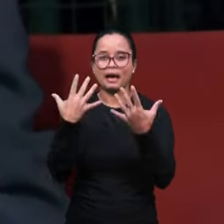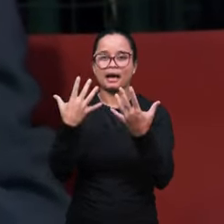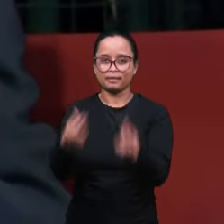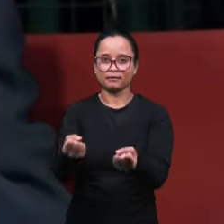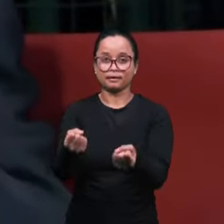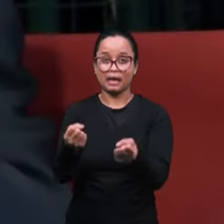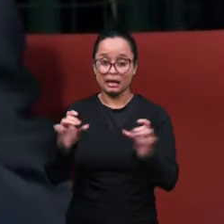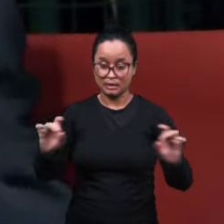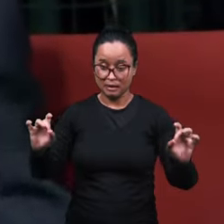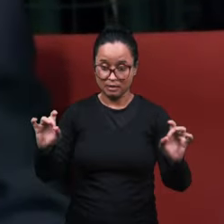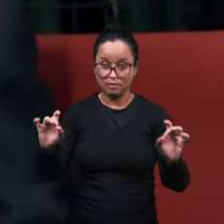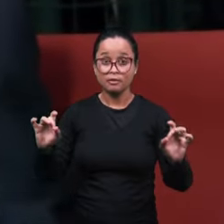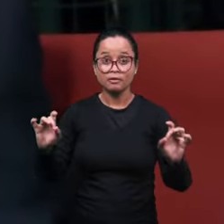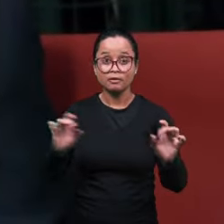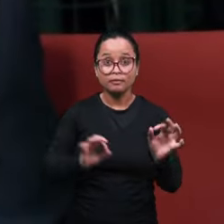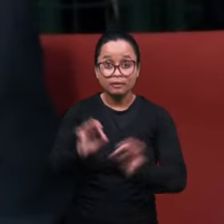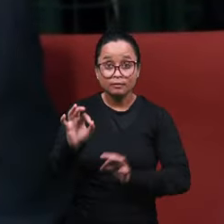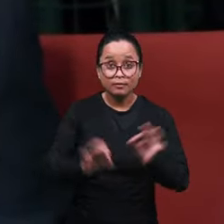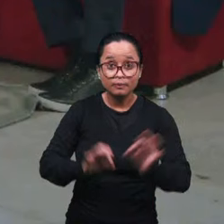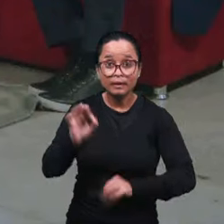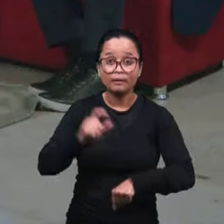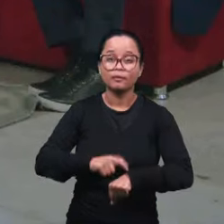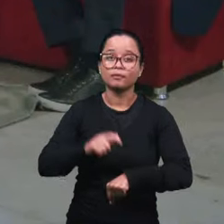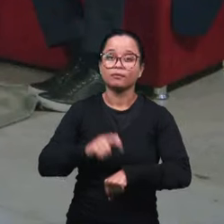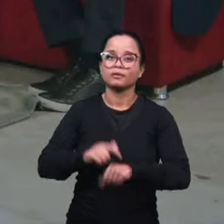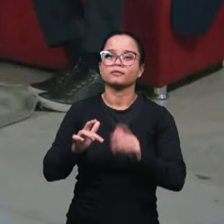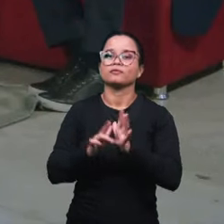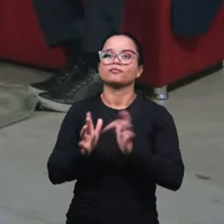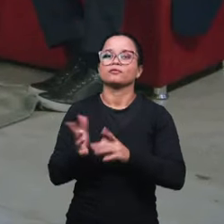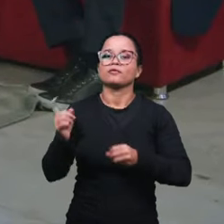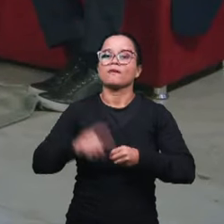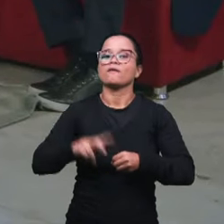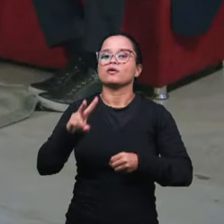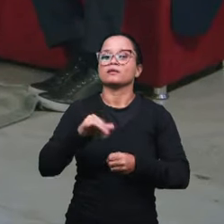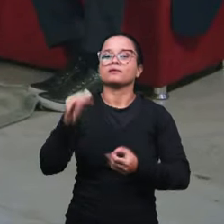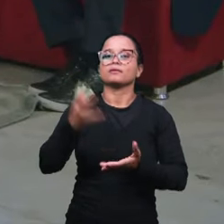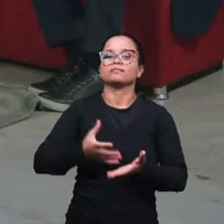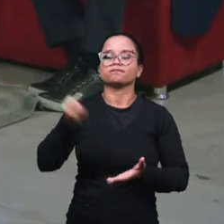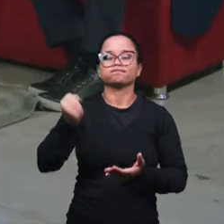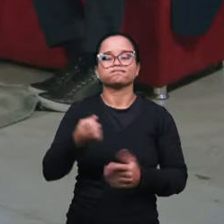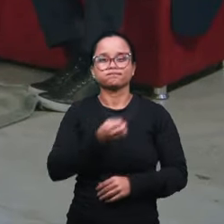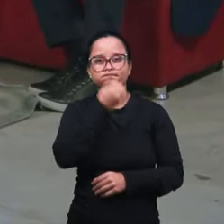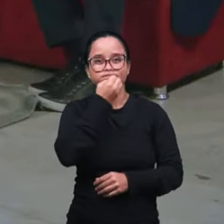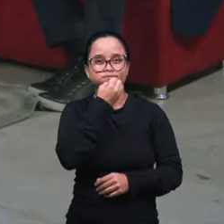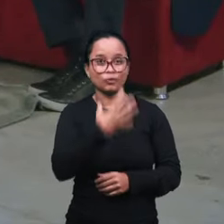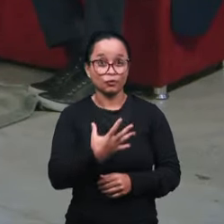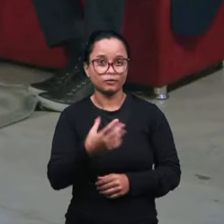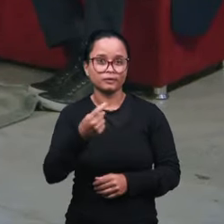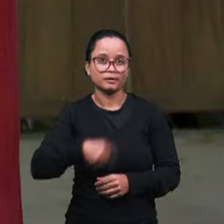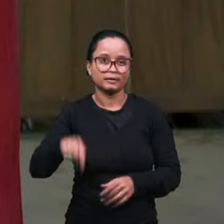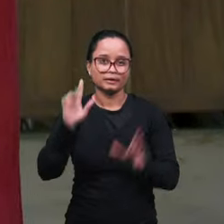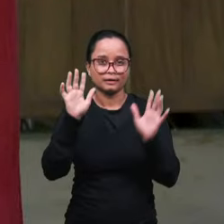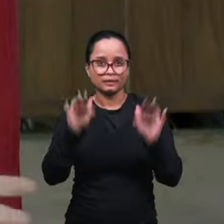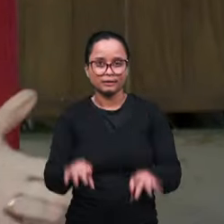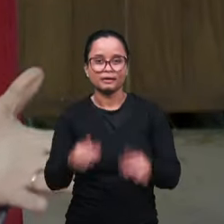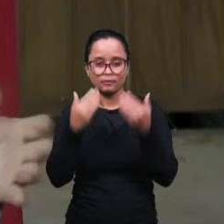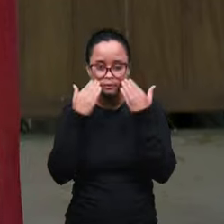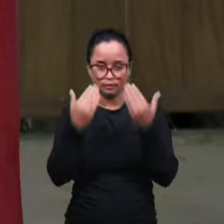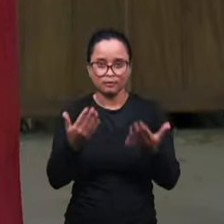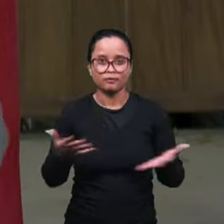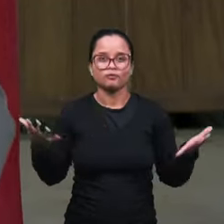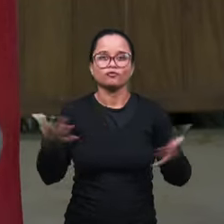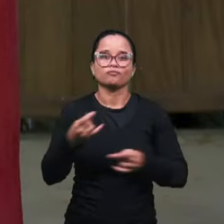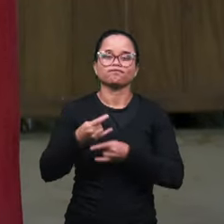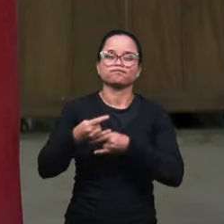momento da vida do Senhor Jesus. Muito bem, nós estamos chegando então ao final da nossa apresentação de hoje, desta